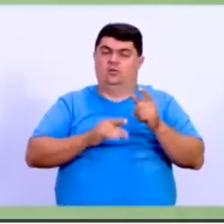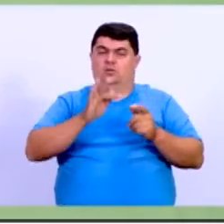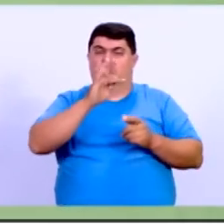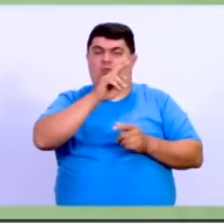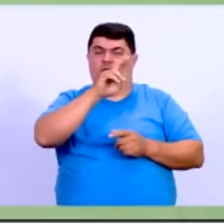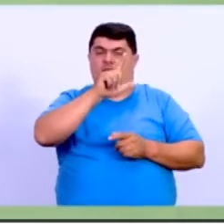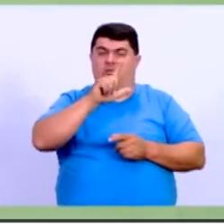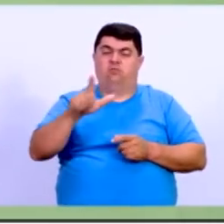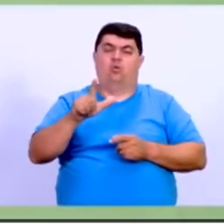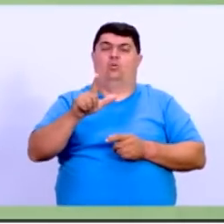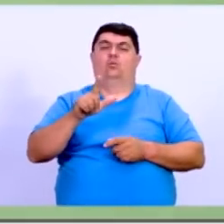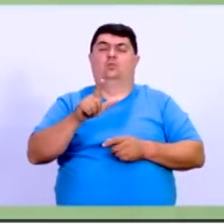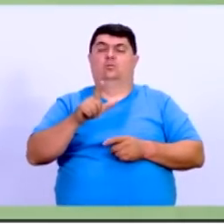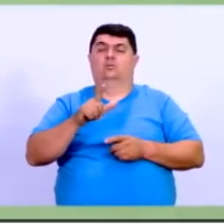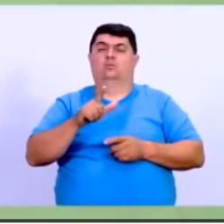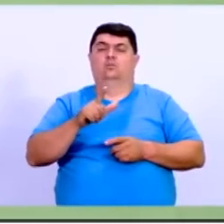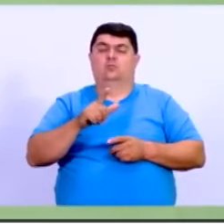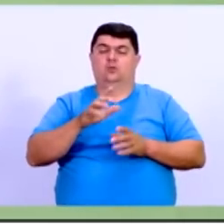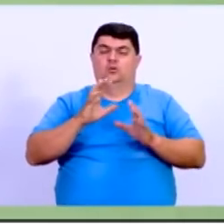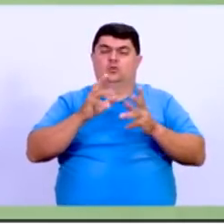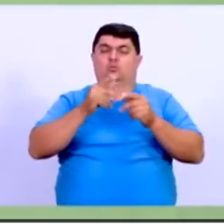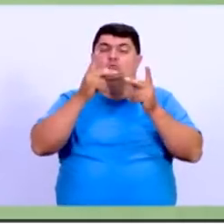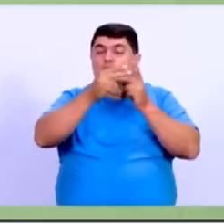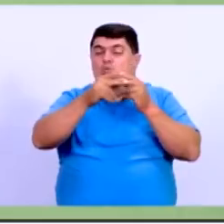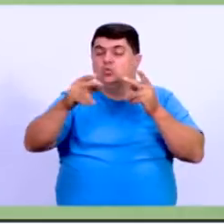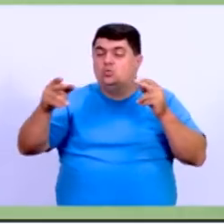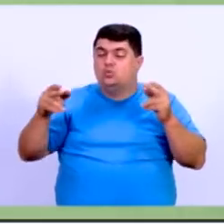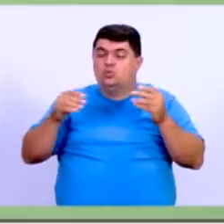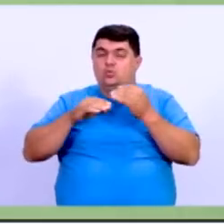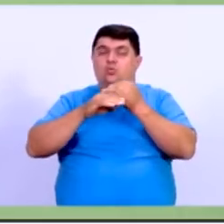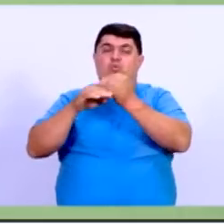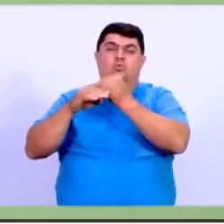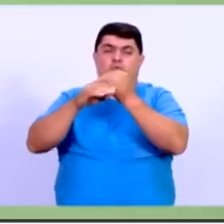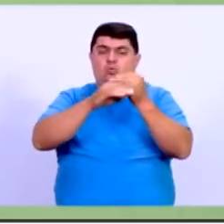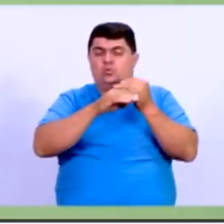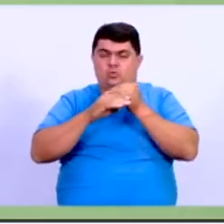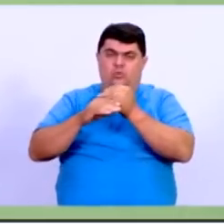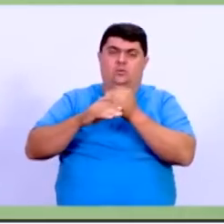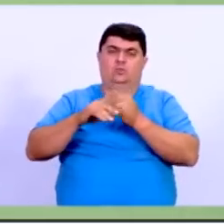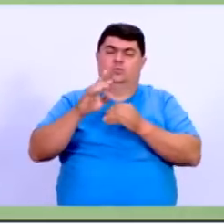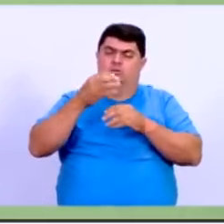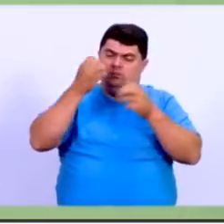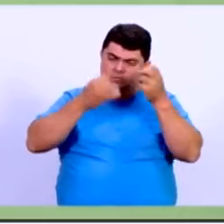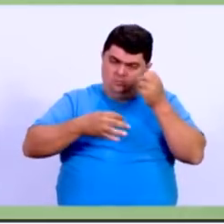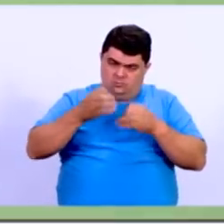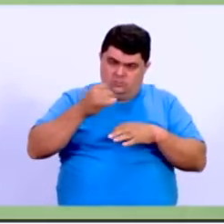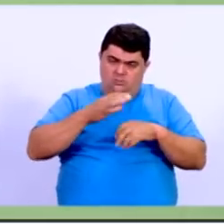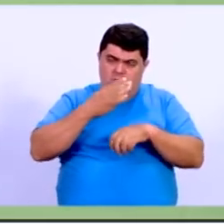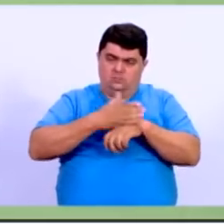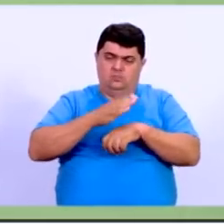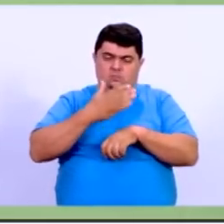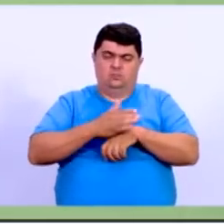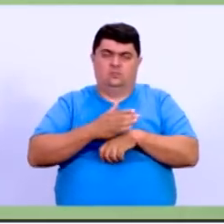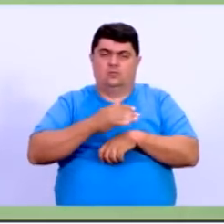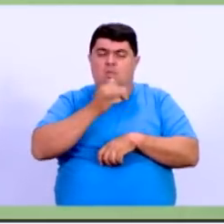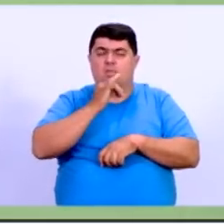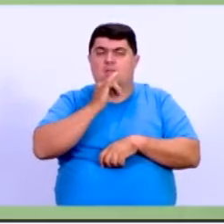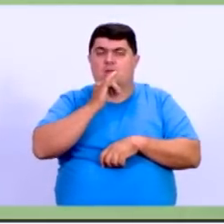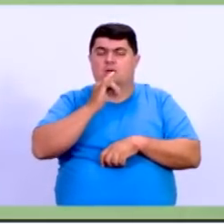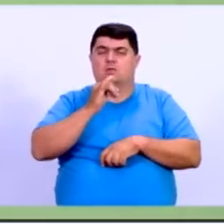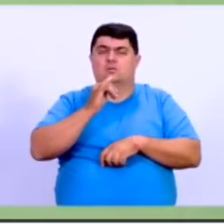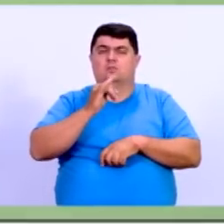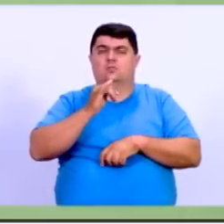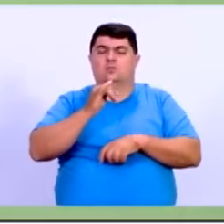full duplex é tudo ao mesmo tempo, né? Então, ó, o professor falou aí da questão da internet, né? É um exemplo aí de